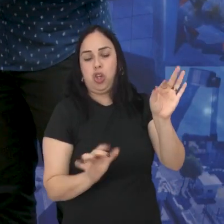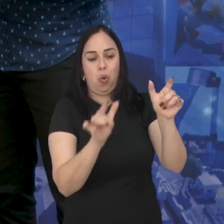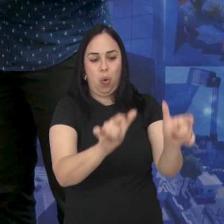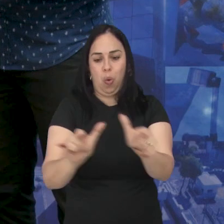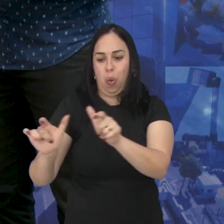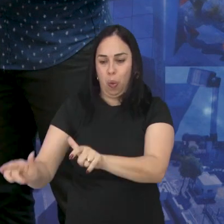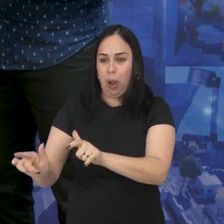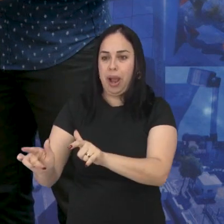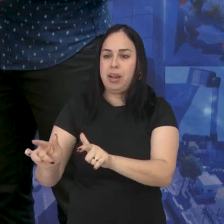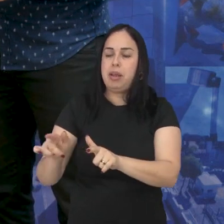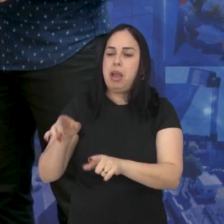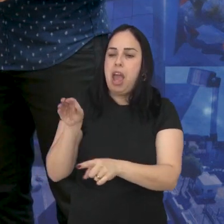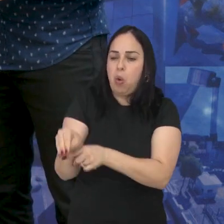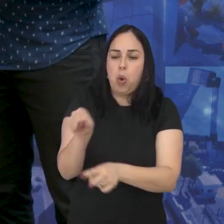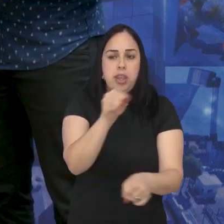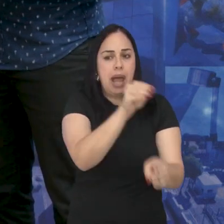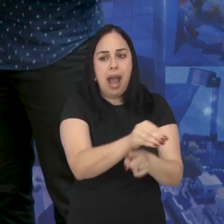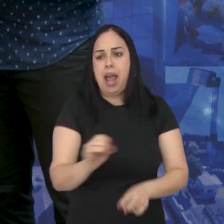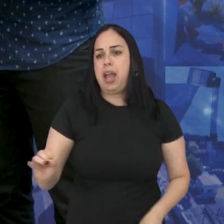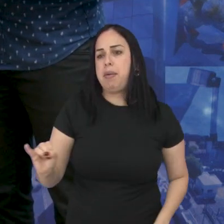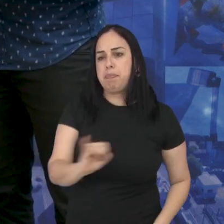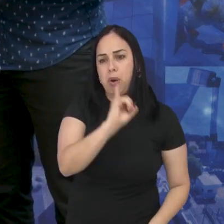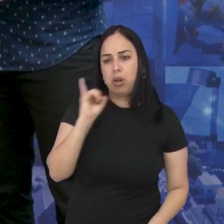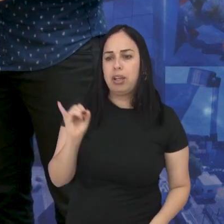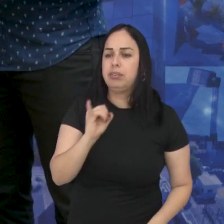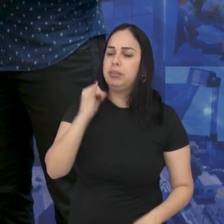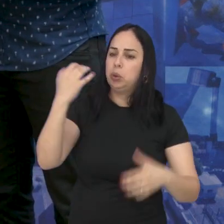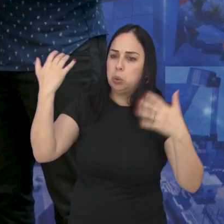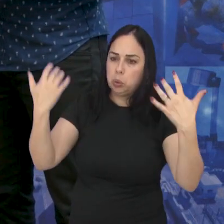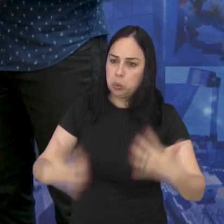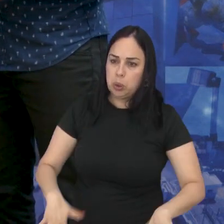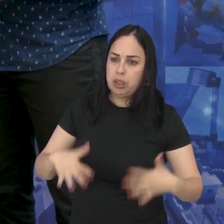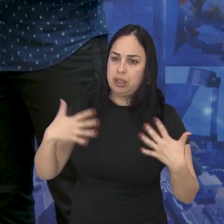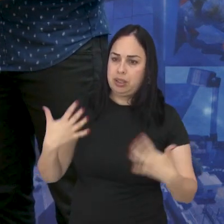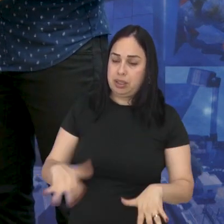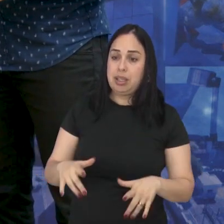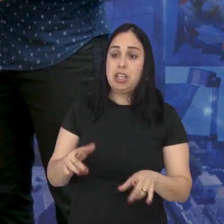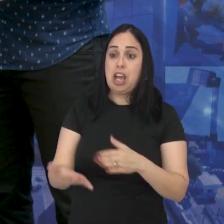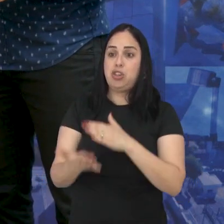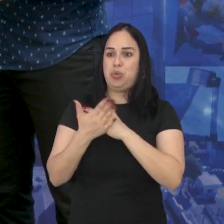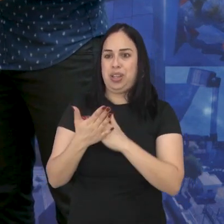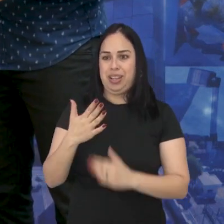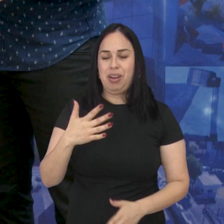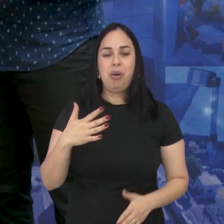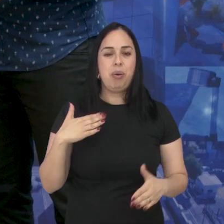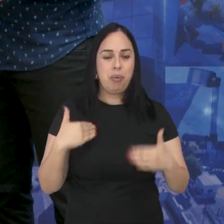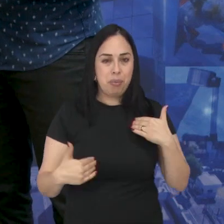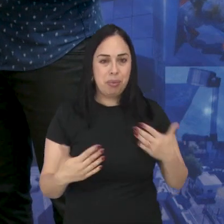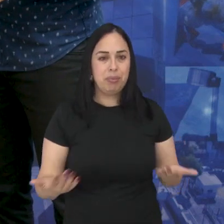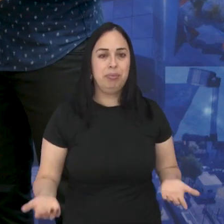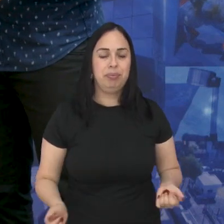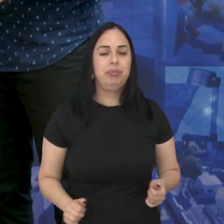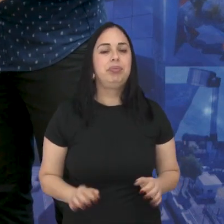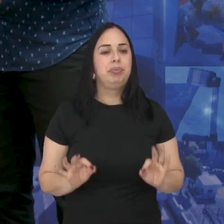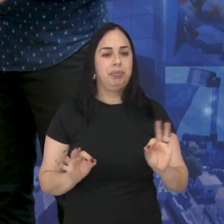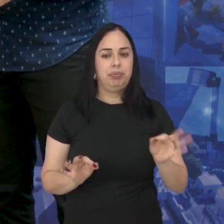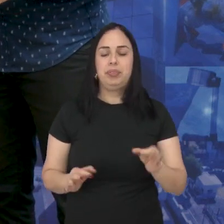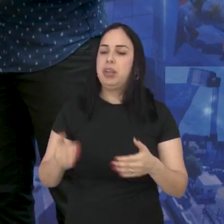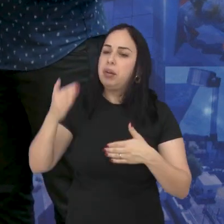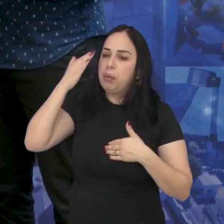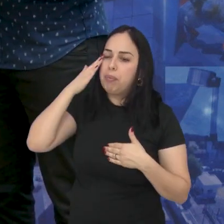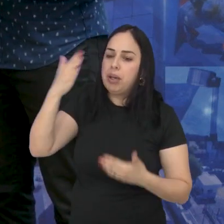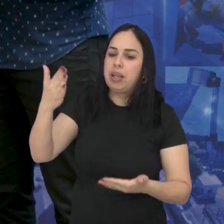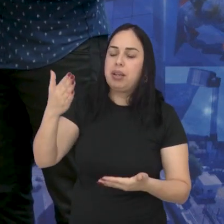longe, essa questão ambiental, né, proteger o meio ambiente acaba sendo uma proteção para a gente mesmo.